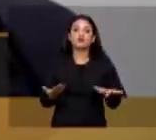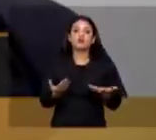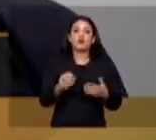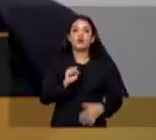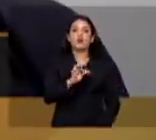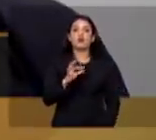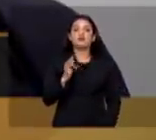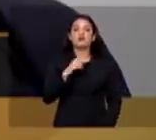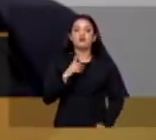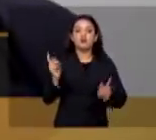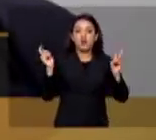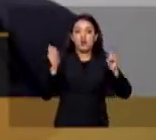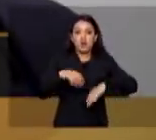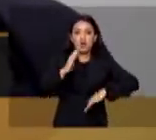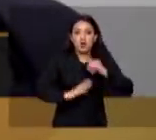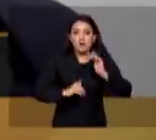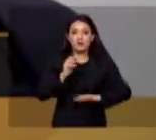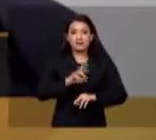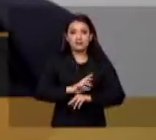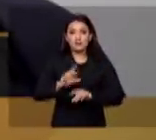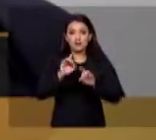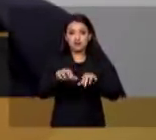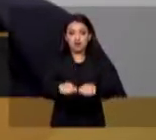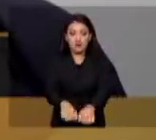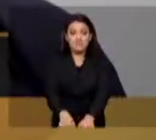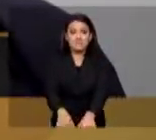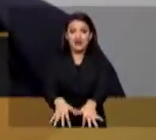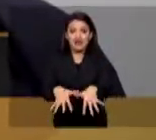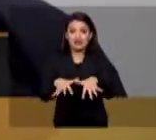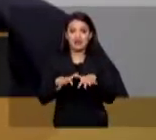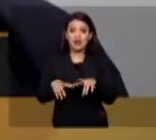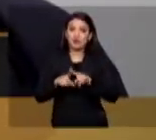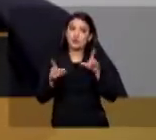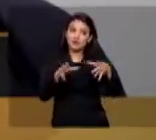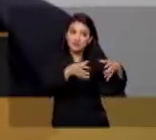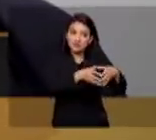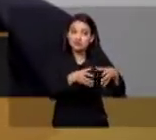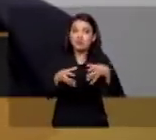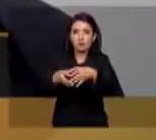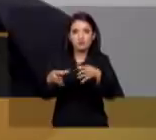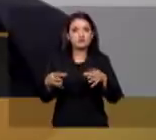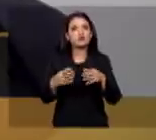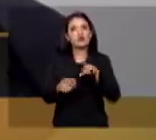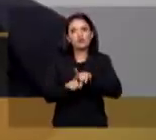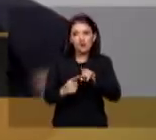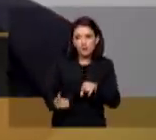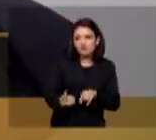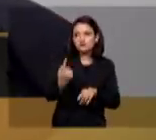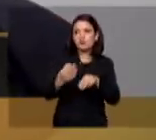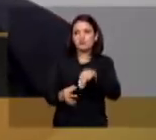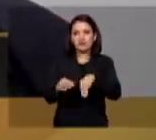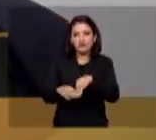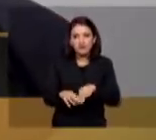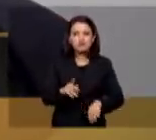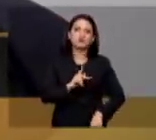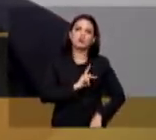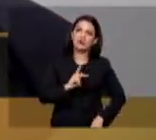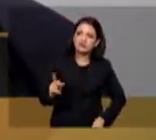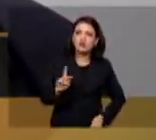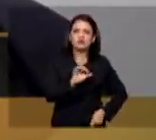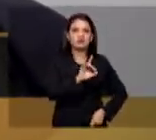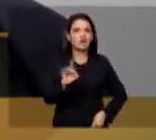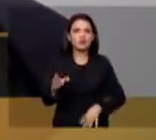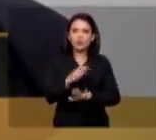exerce sua competência não apenas por seu plenário, mas também por suas turmas e os seus órgãos individuais, o presidente e cada um dos